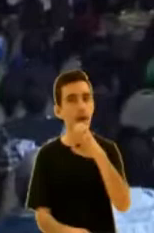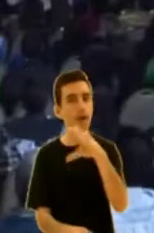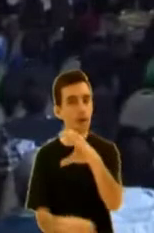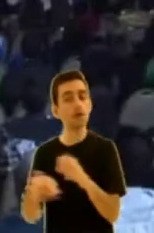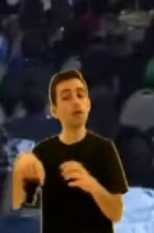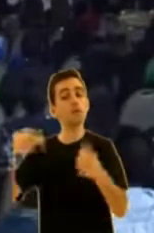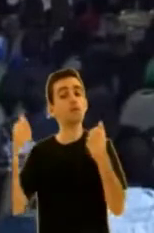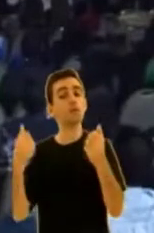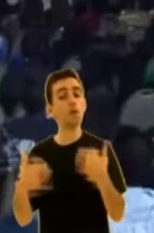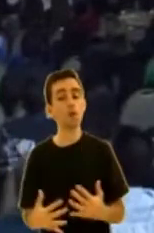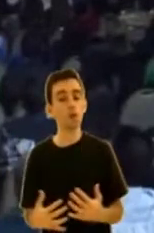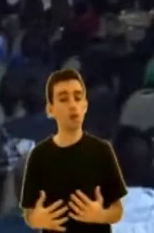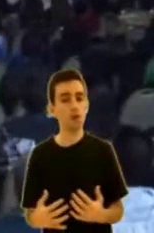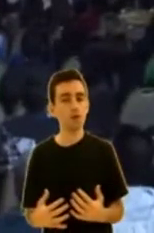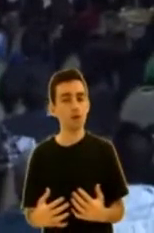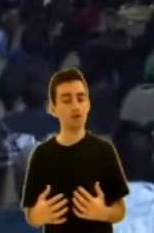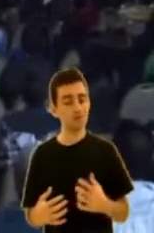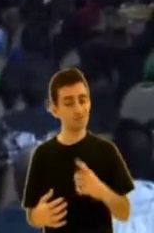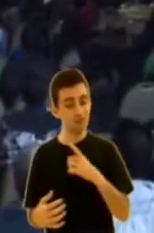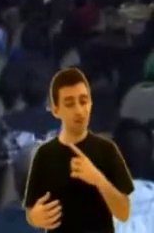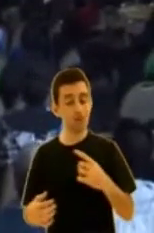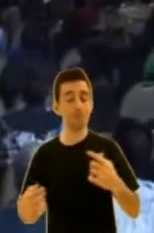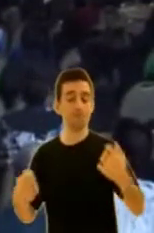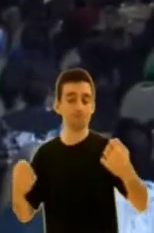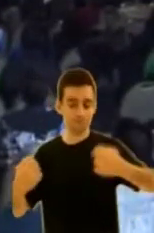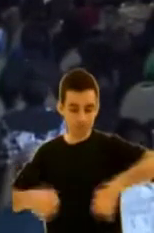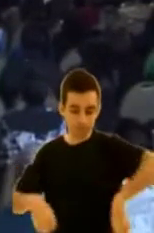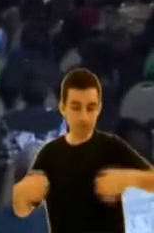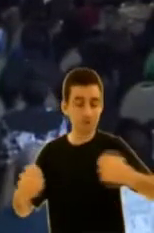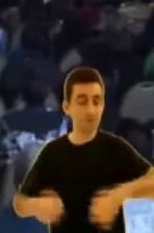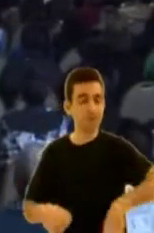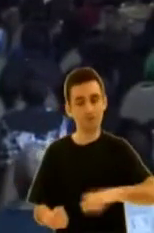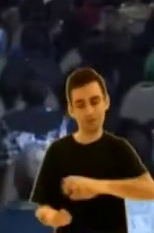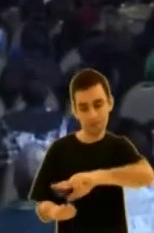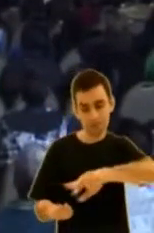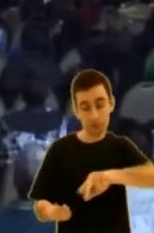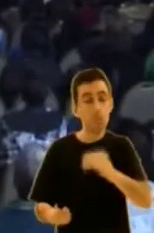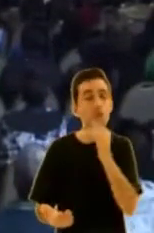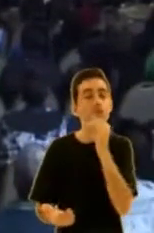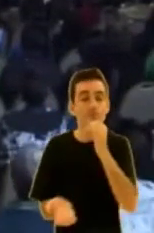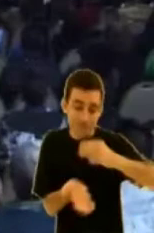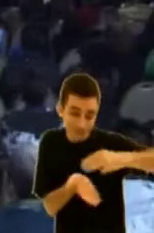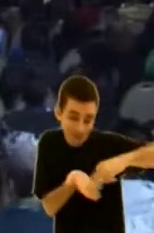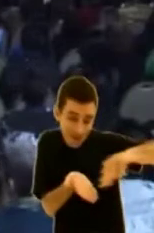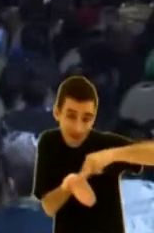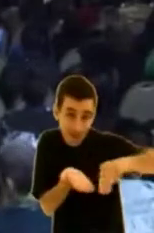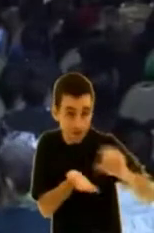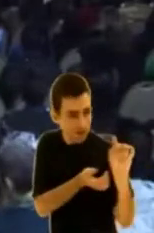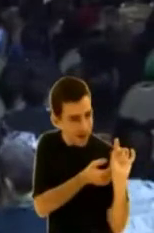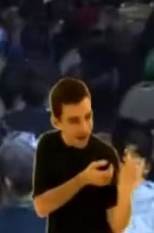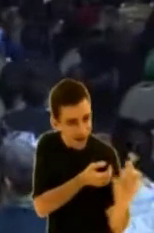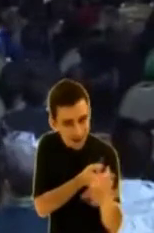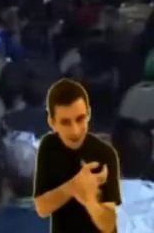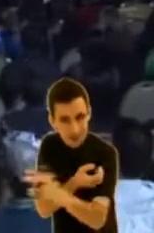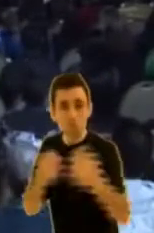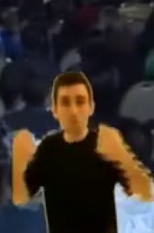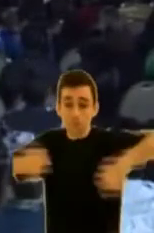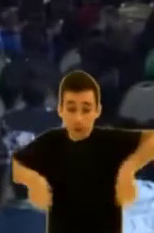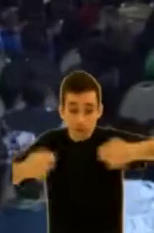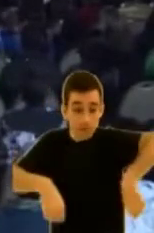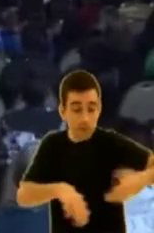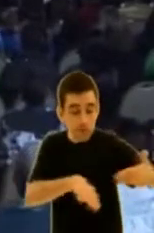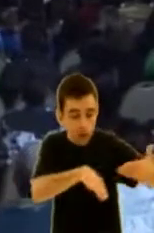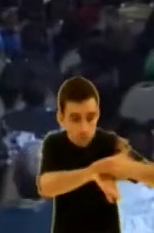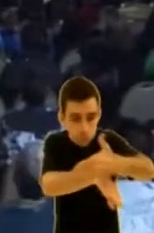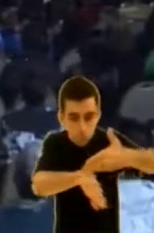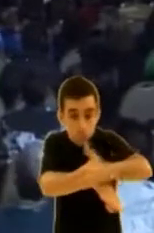ferramentas de TI. Por que isso? Porque nós queremos que cada secretário municipal de educação tenha um acesso